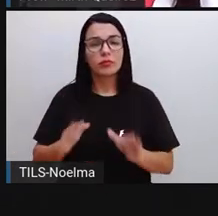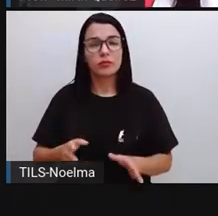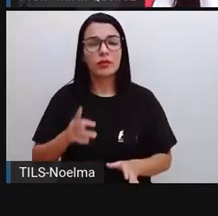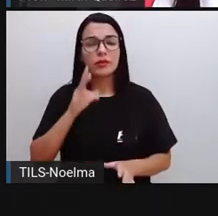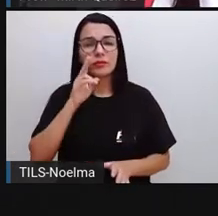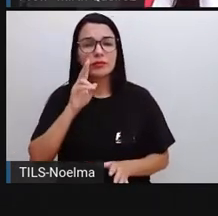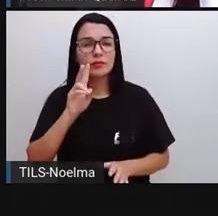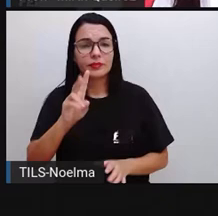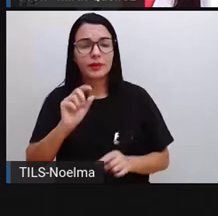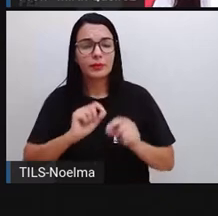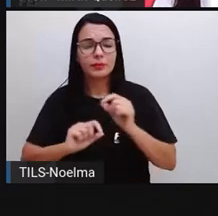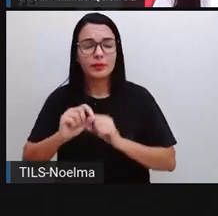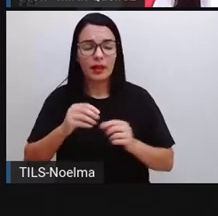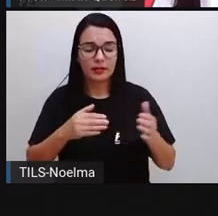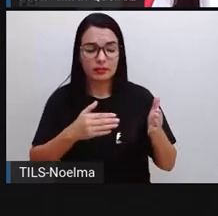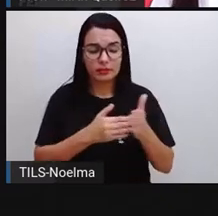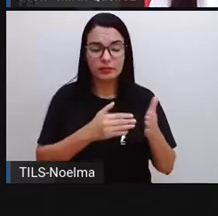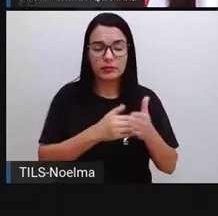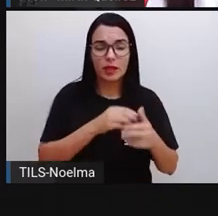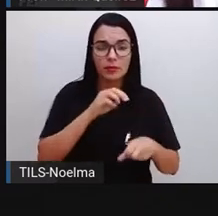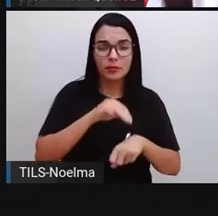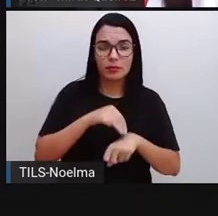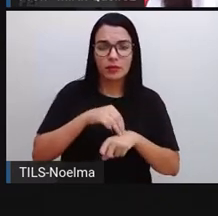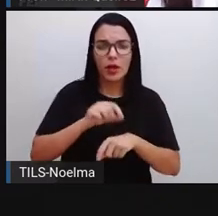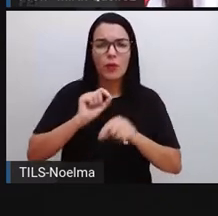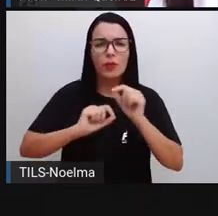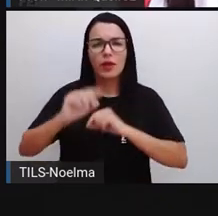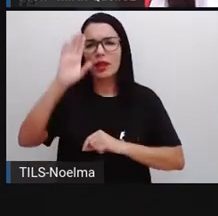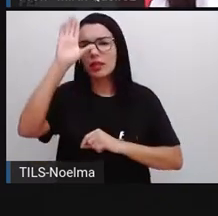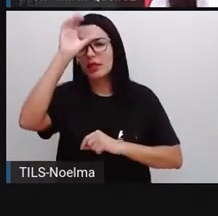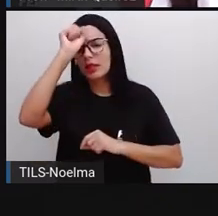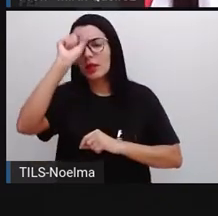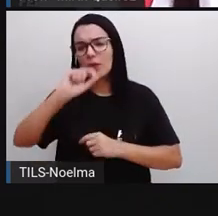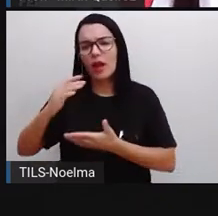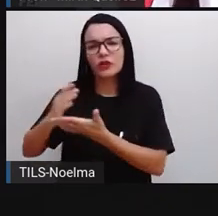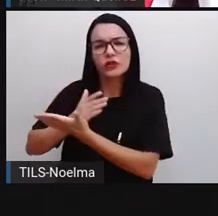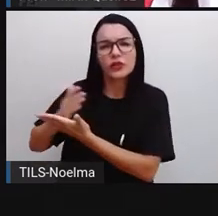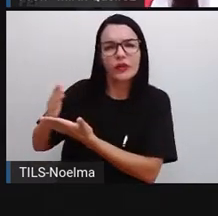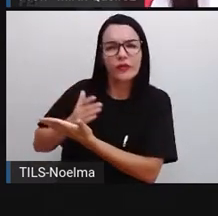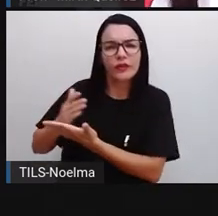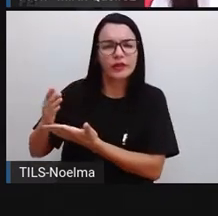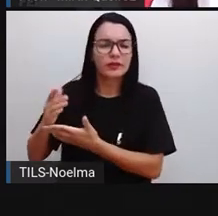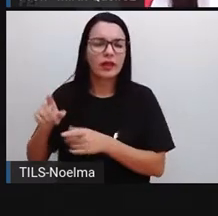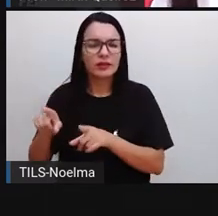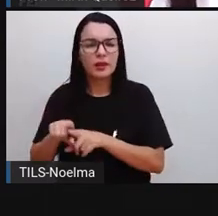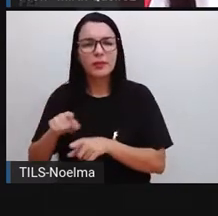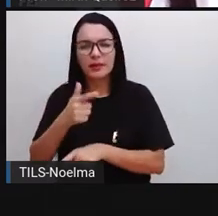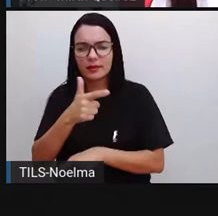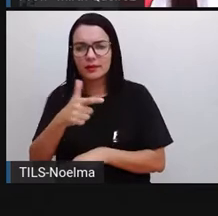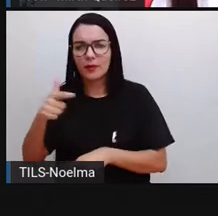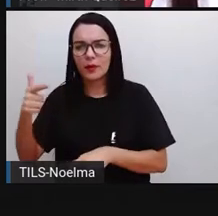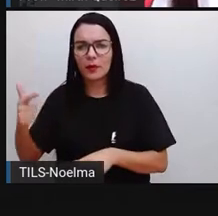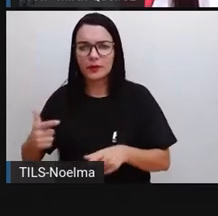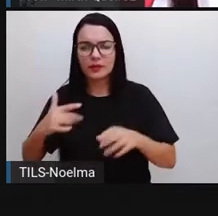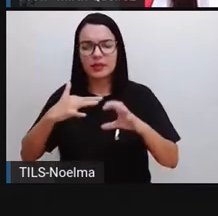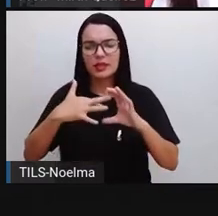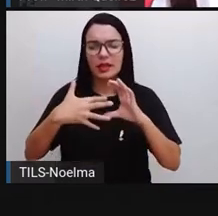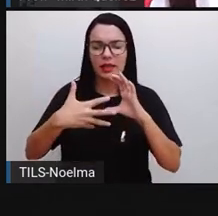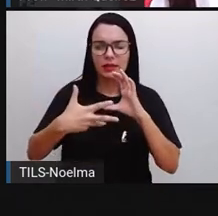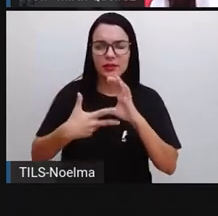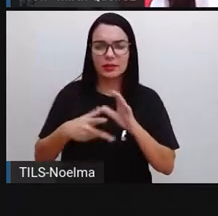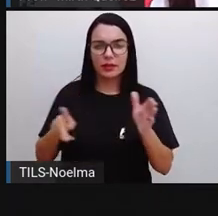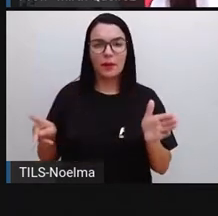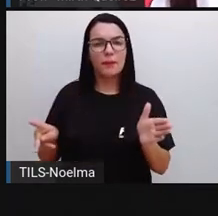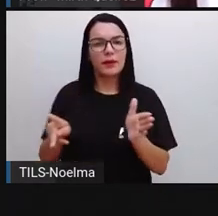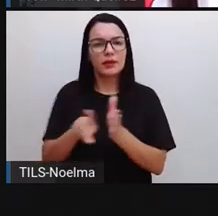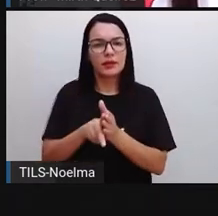limites municipais, nós vamos também entender o que que são divisas, certo? E dentre outros aí elementos que fazem parte,